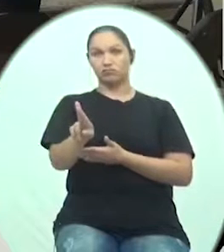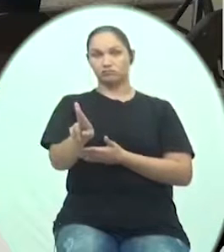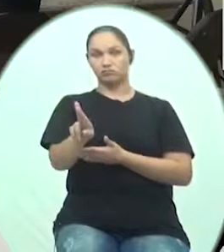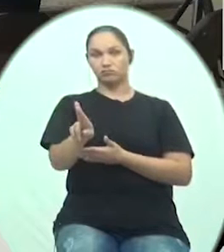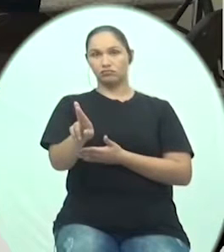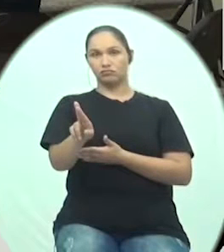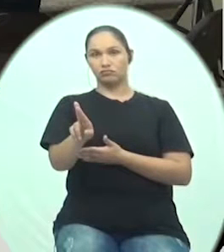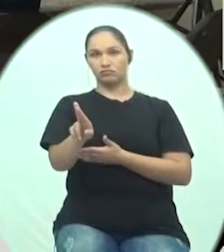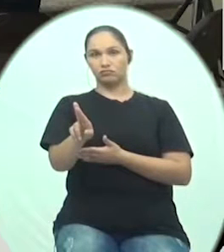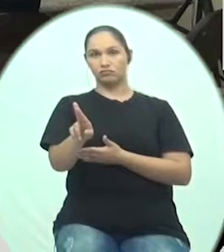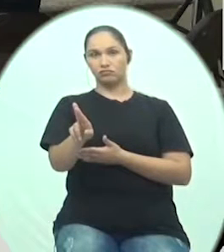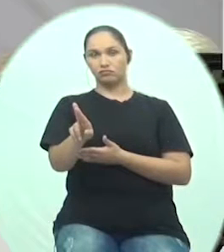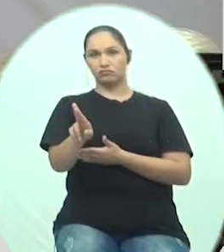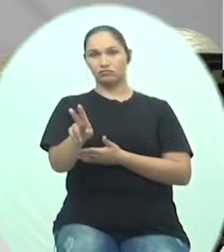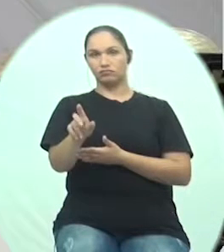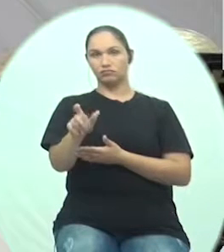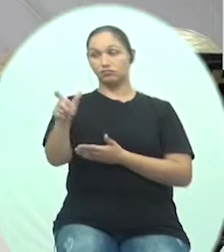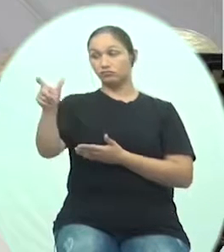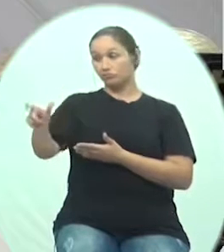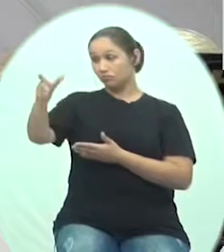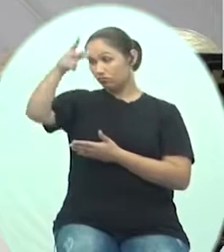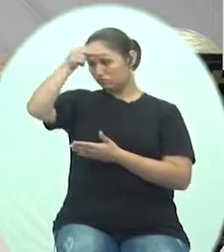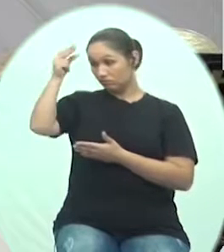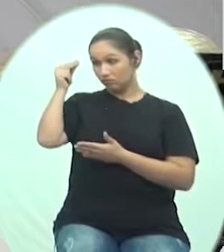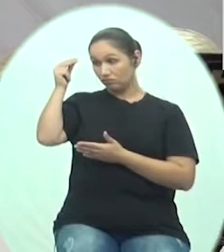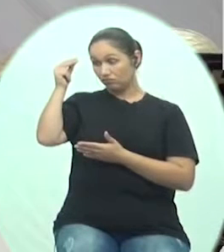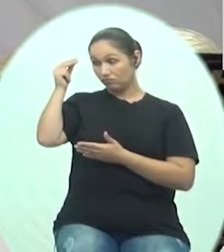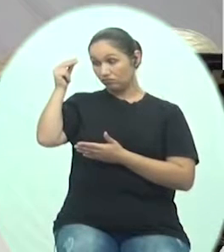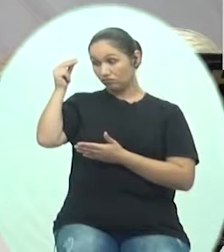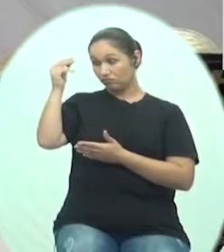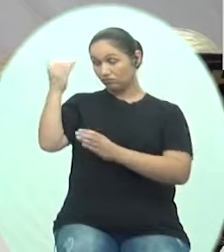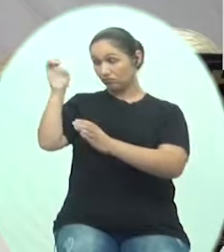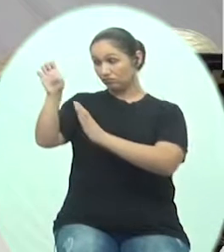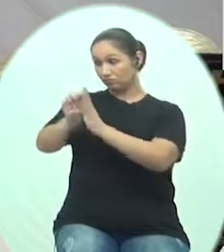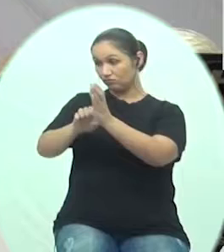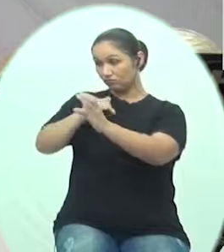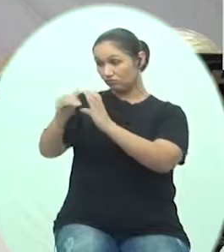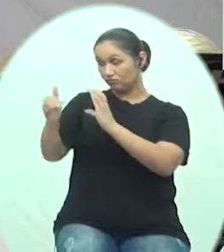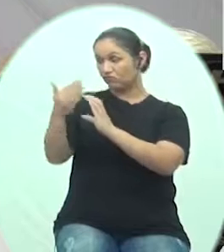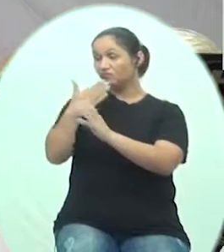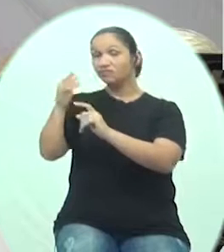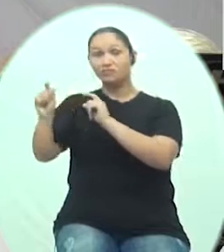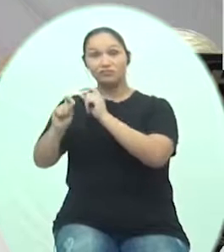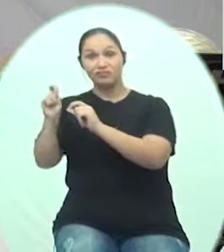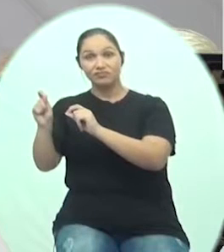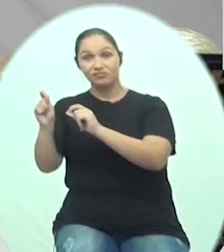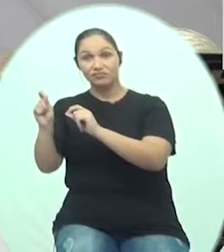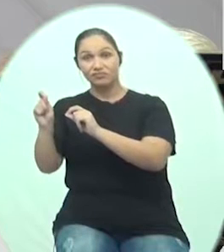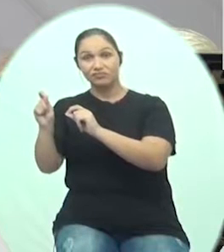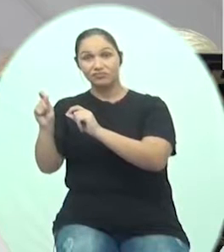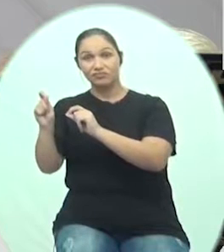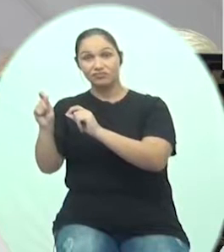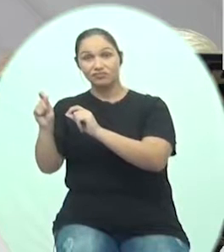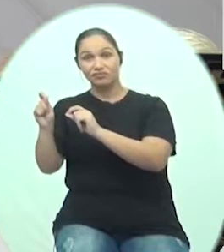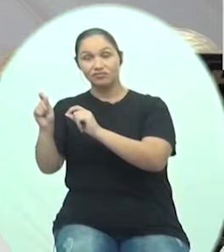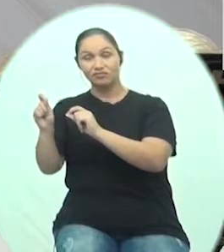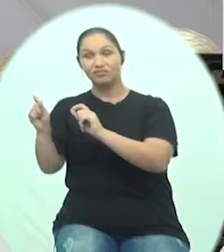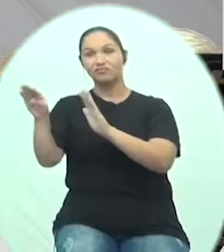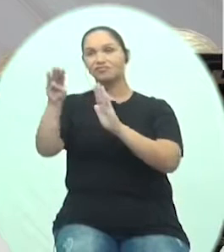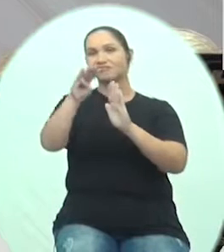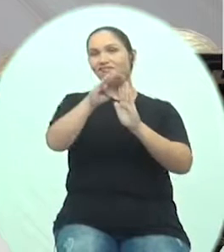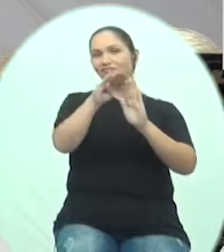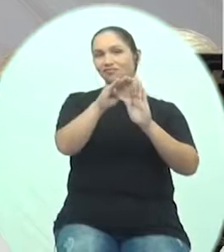assunto envio de expediente ao Prefeito Municipal solicitando o encaminhamento do cronograma do